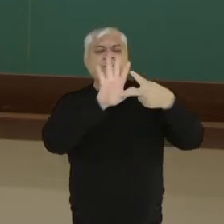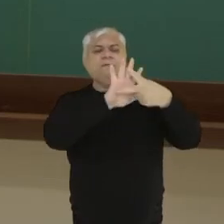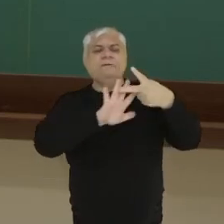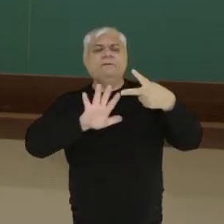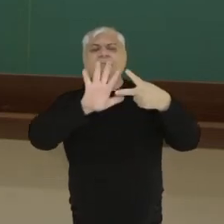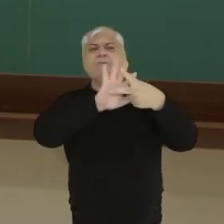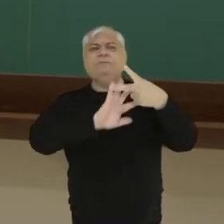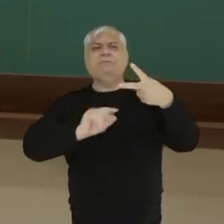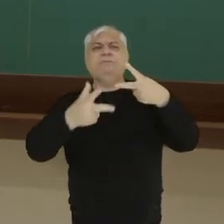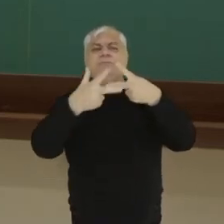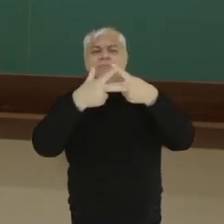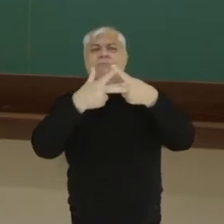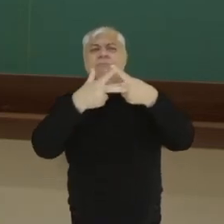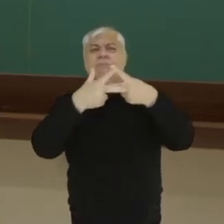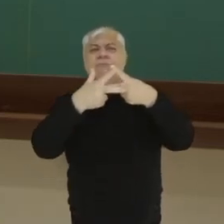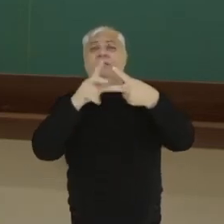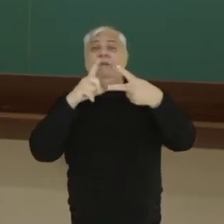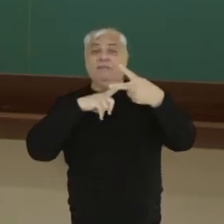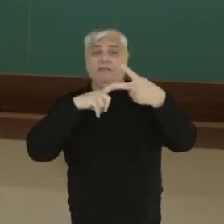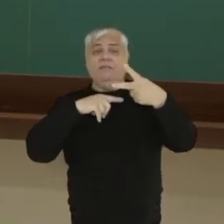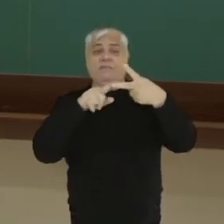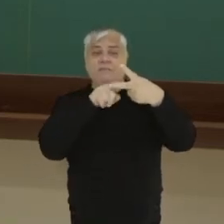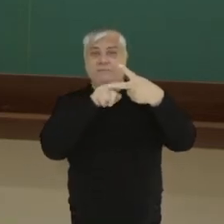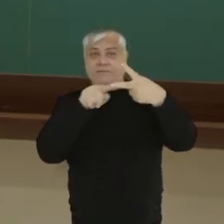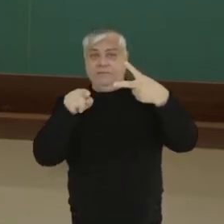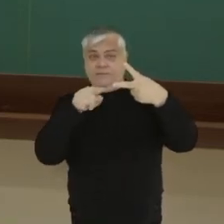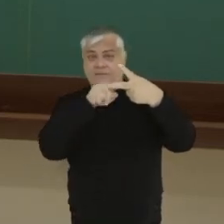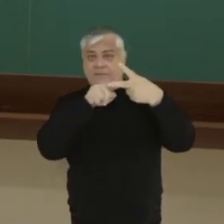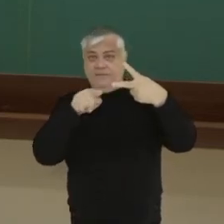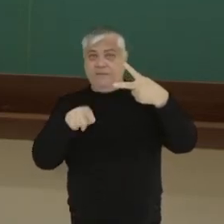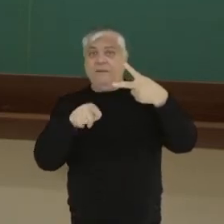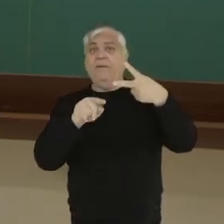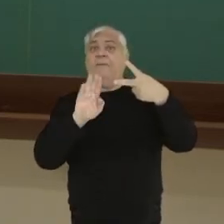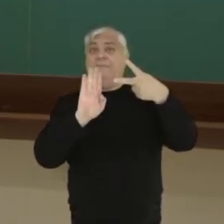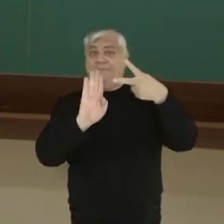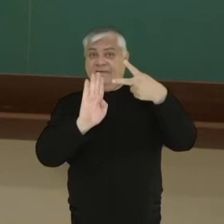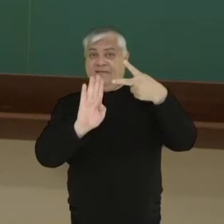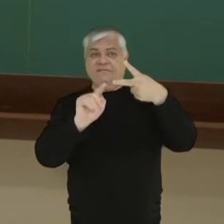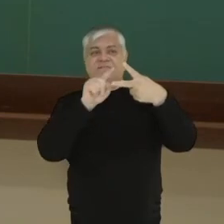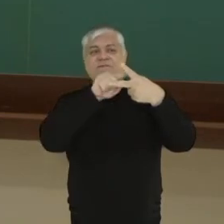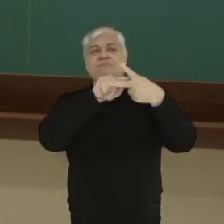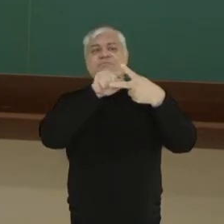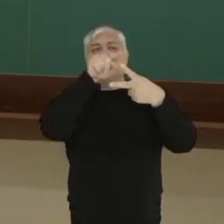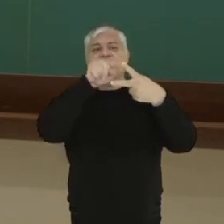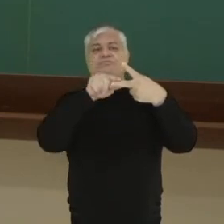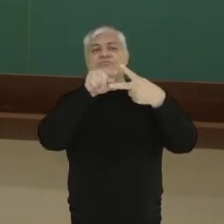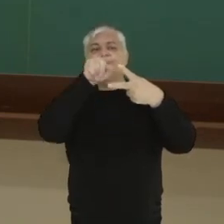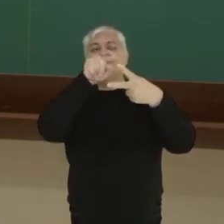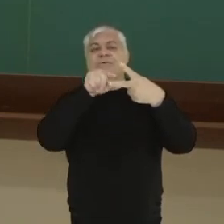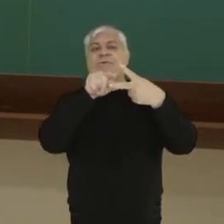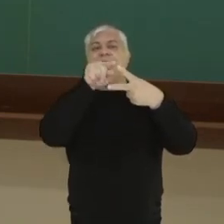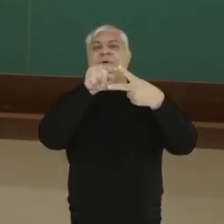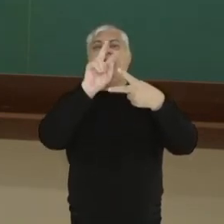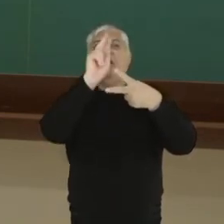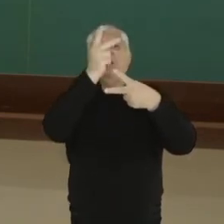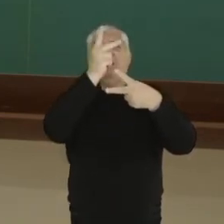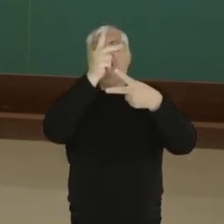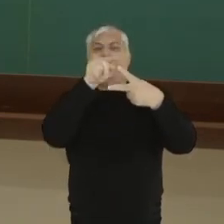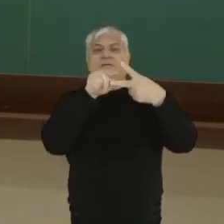assim. O triângulo, ele tem uma base, que é a medida horizontal, e a altura, que é a distância do vértice mais